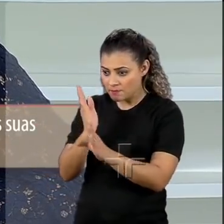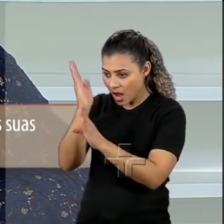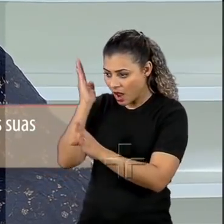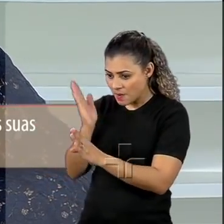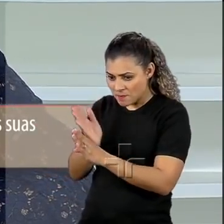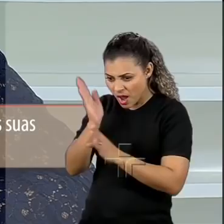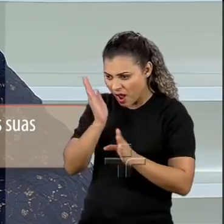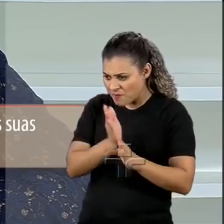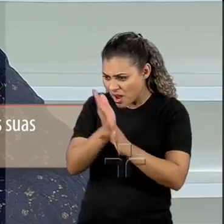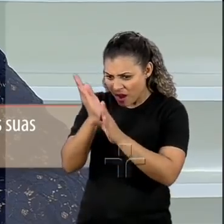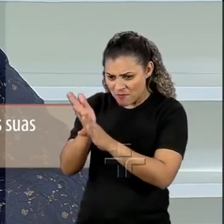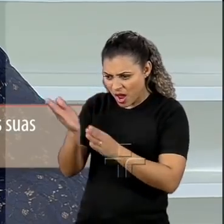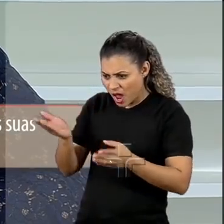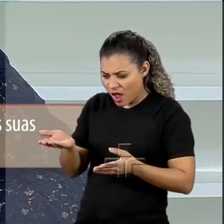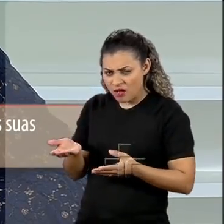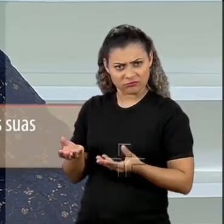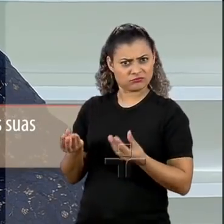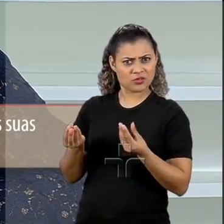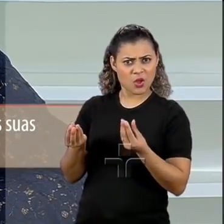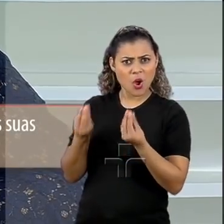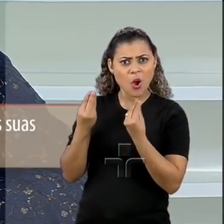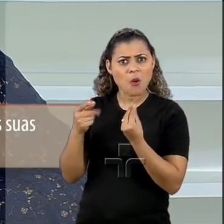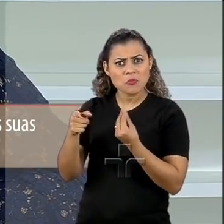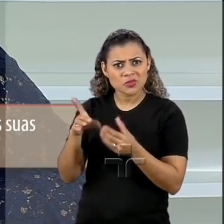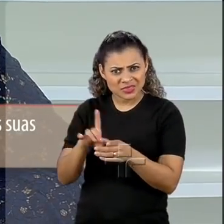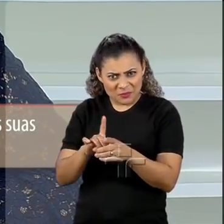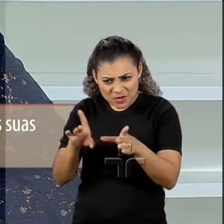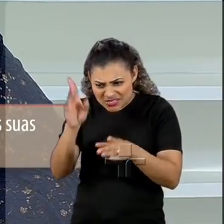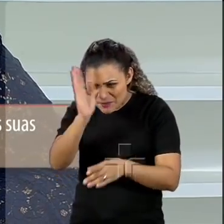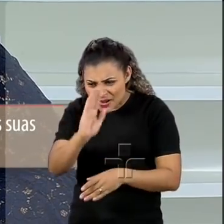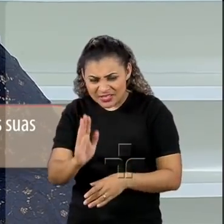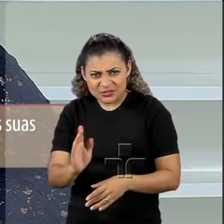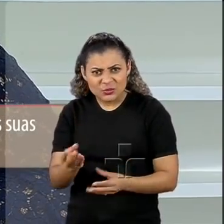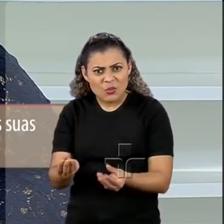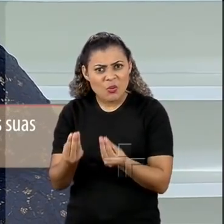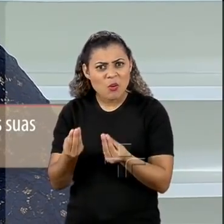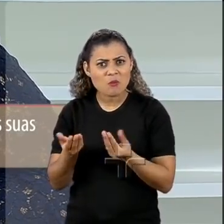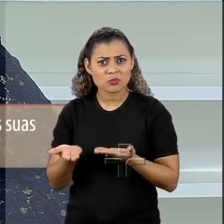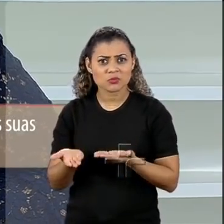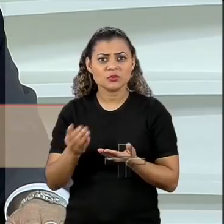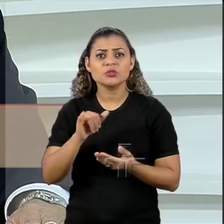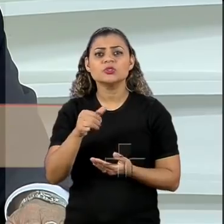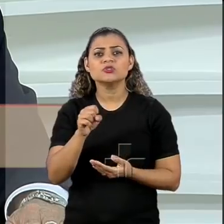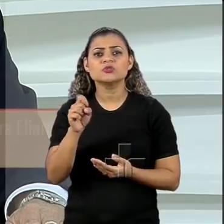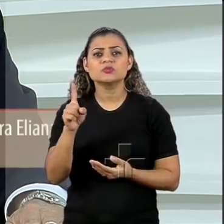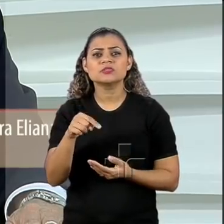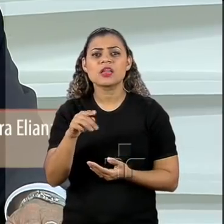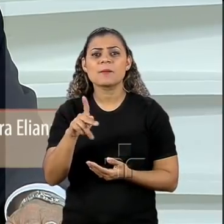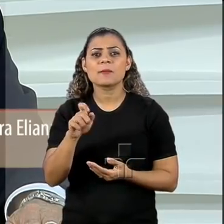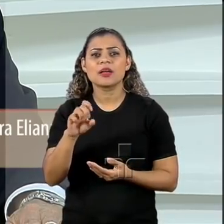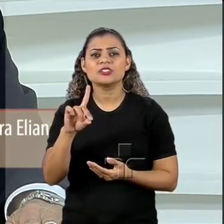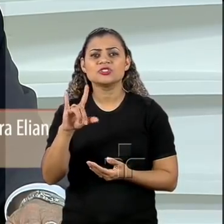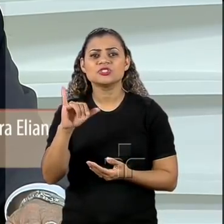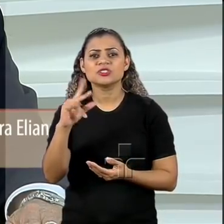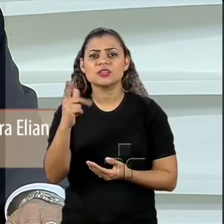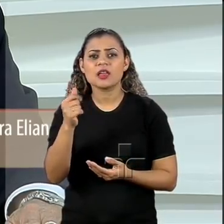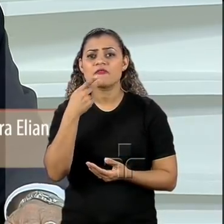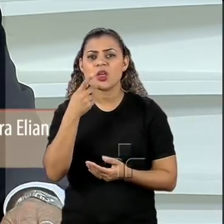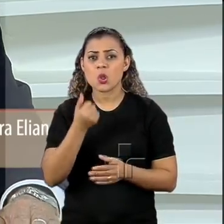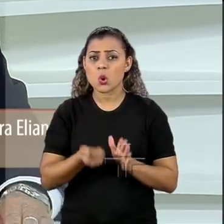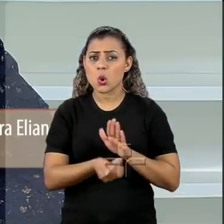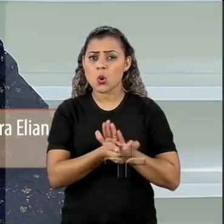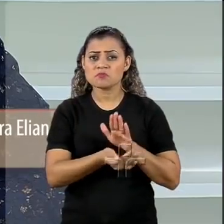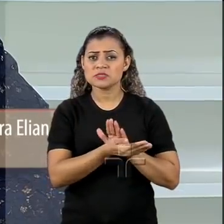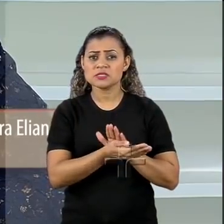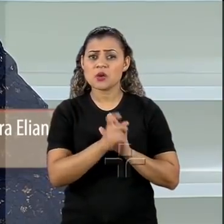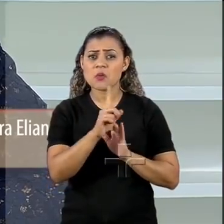como se fez a democracia brasileira, né? Que até José Padilha disse, a corrupção é a lógica da